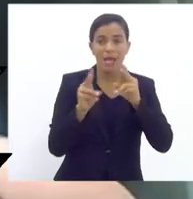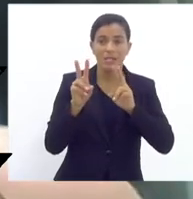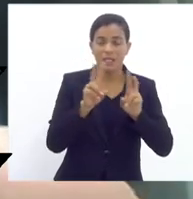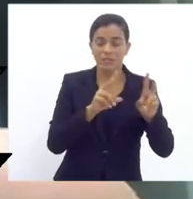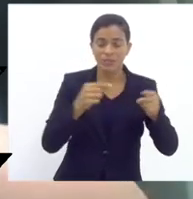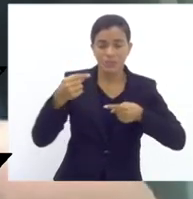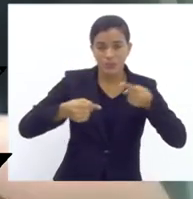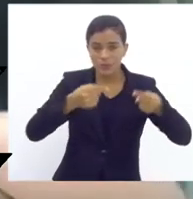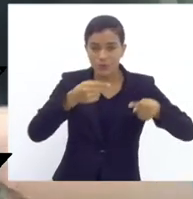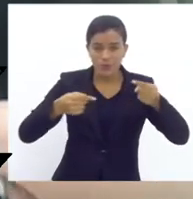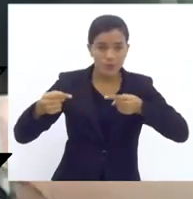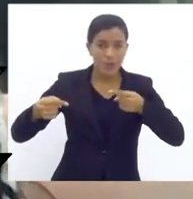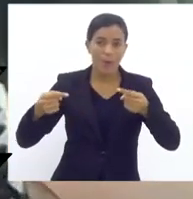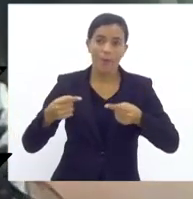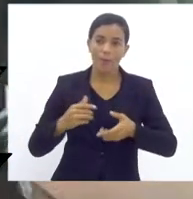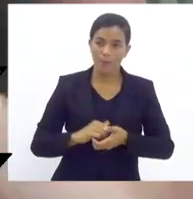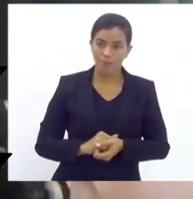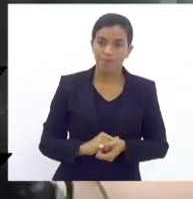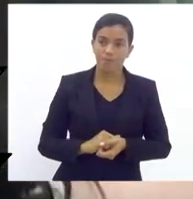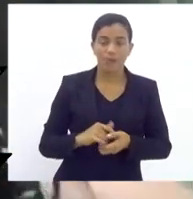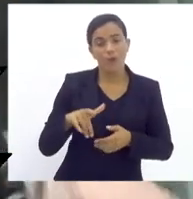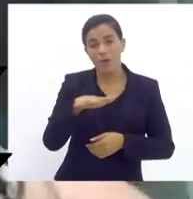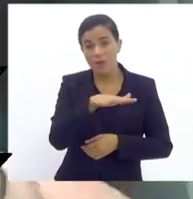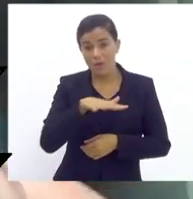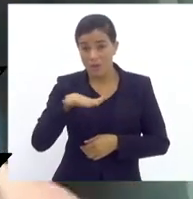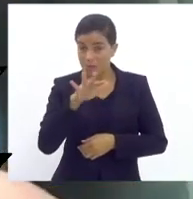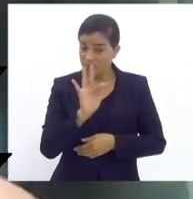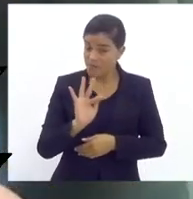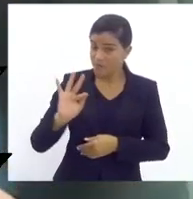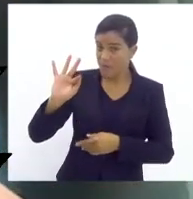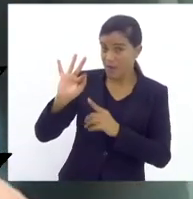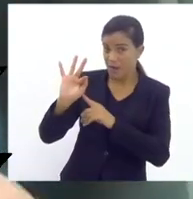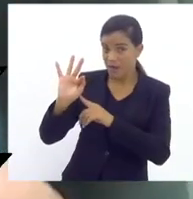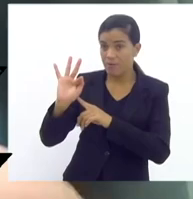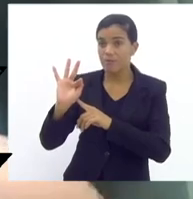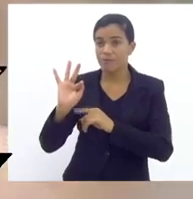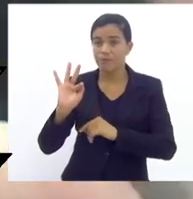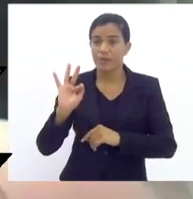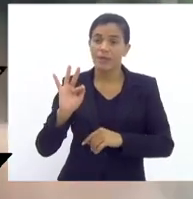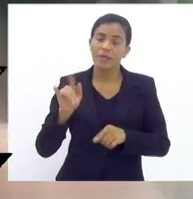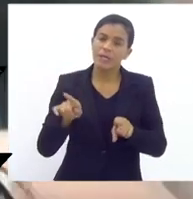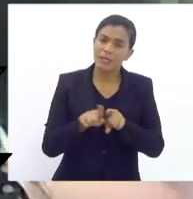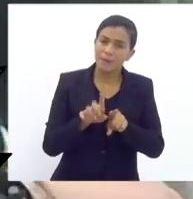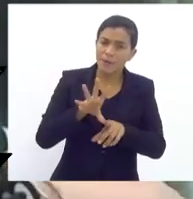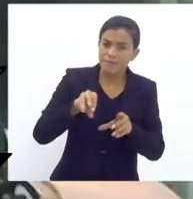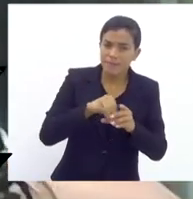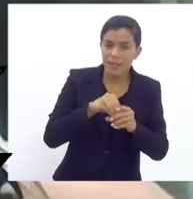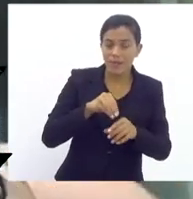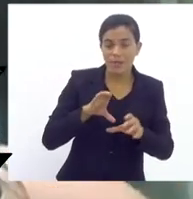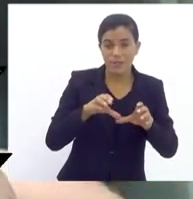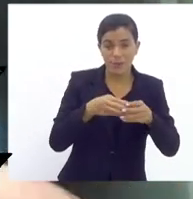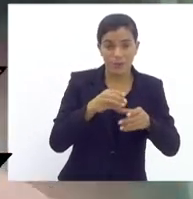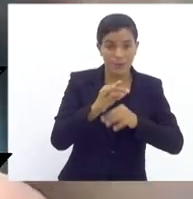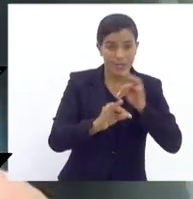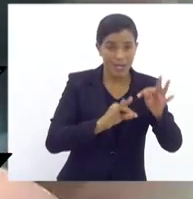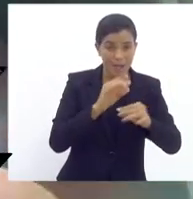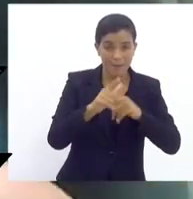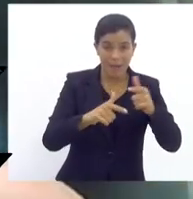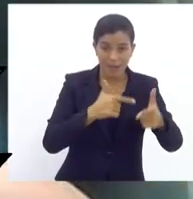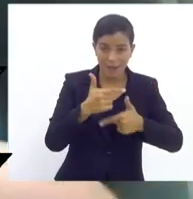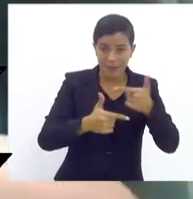discussões que tem ocorrido em âmbito Federal né inclusive dentro desse GT que a própria